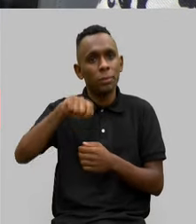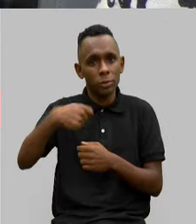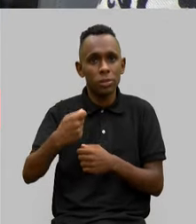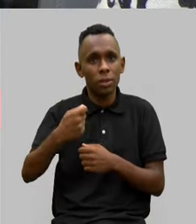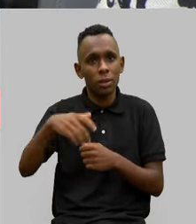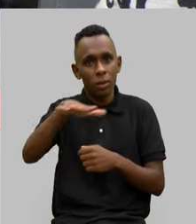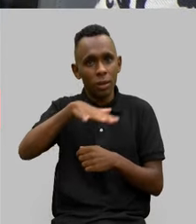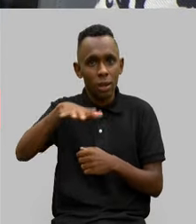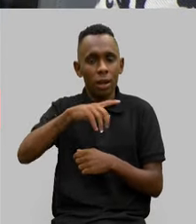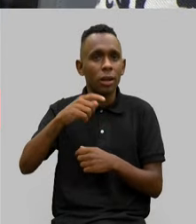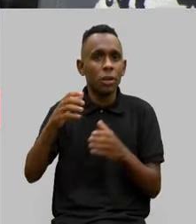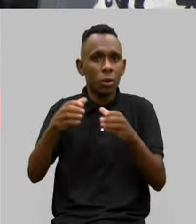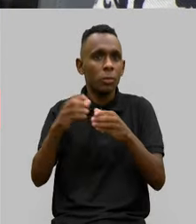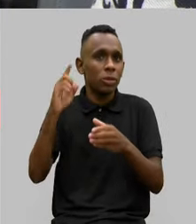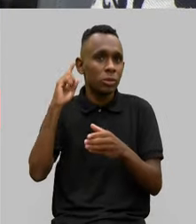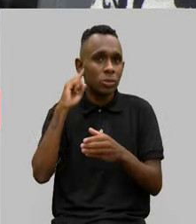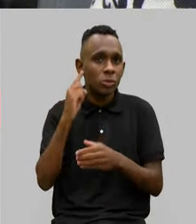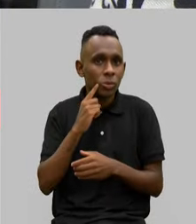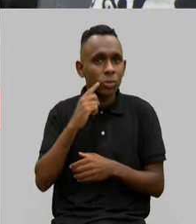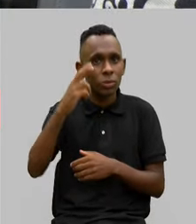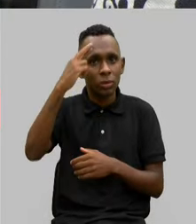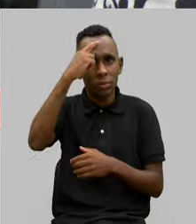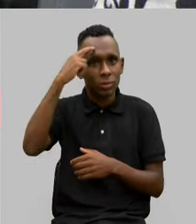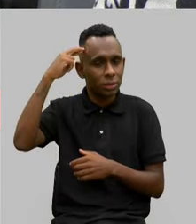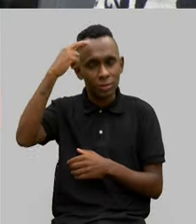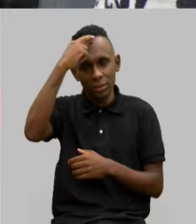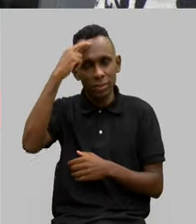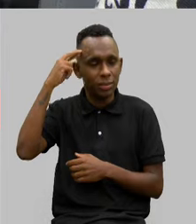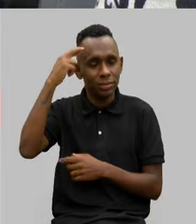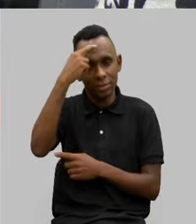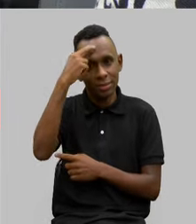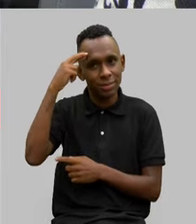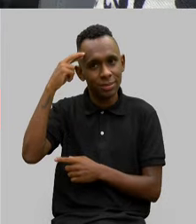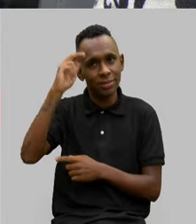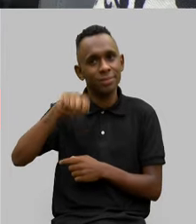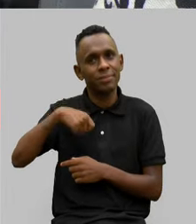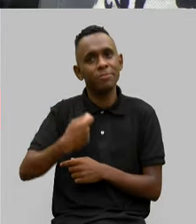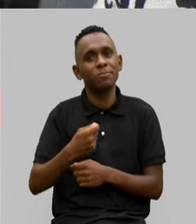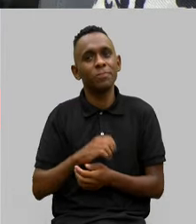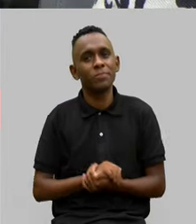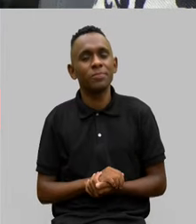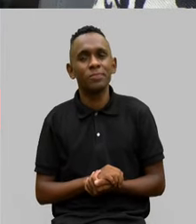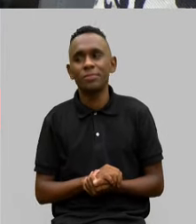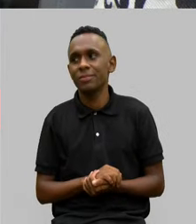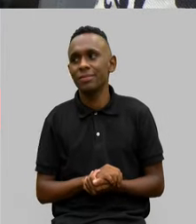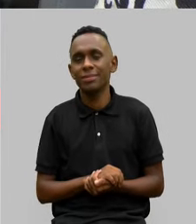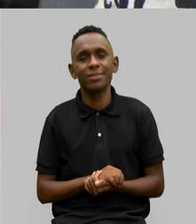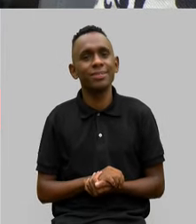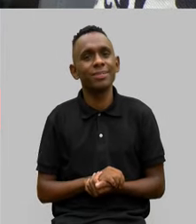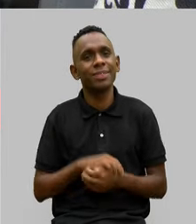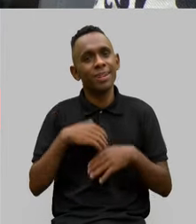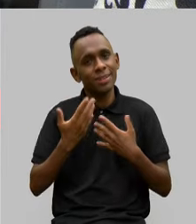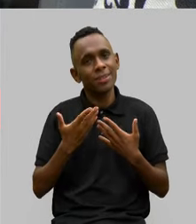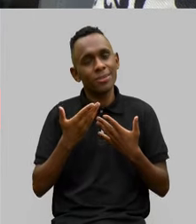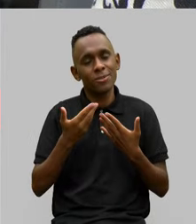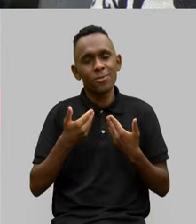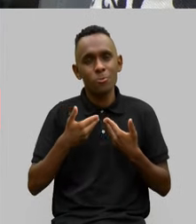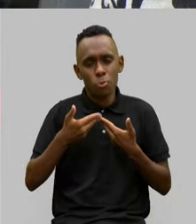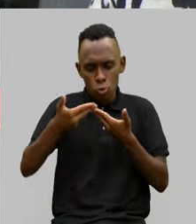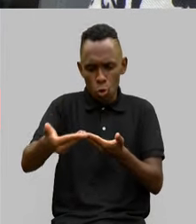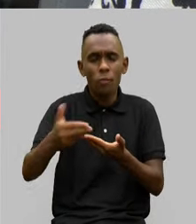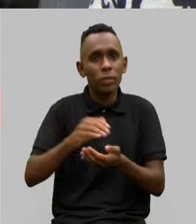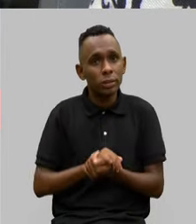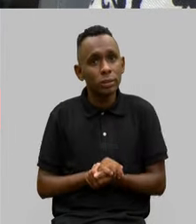comunidade surda é o r fazendo a frange bem eh quando eu recebi o convite Doutora